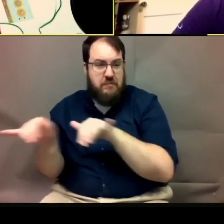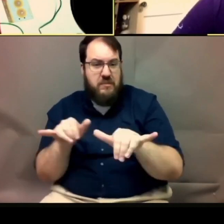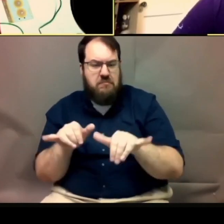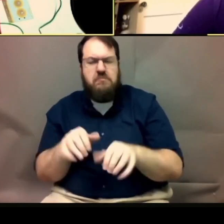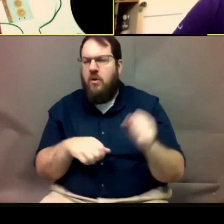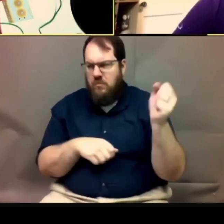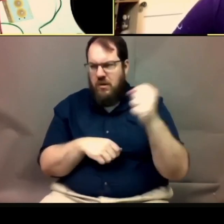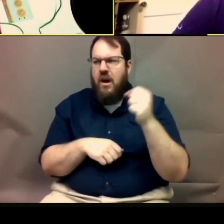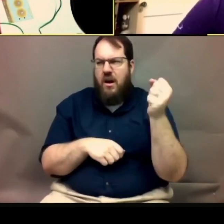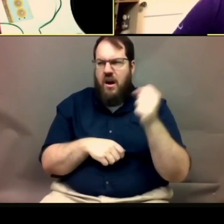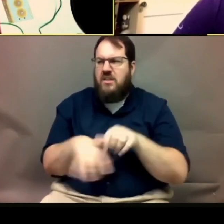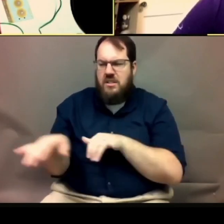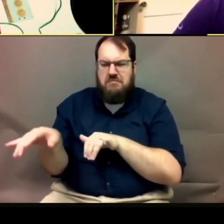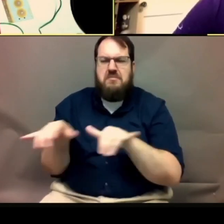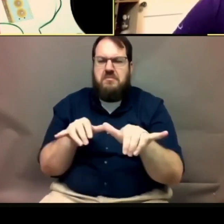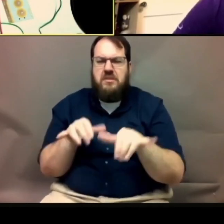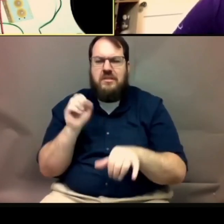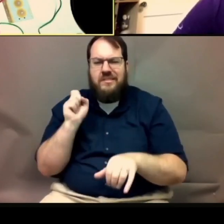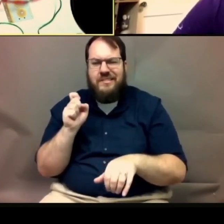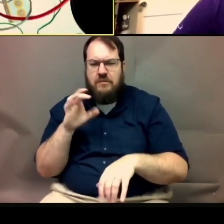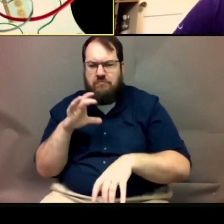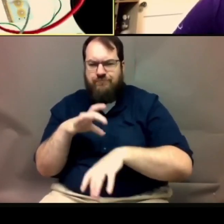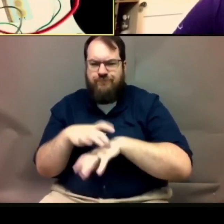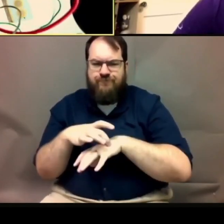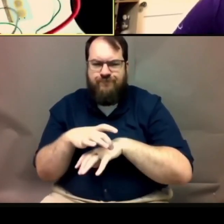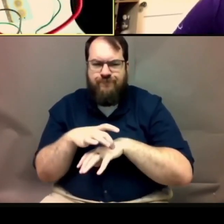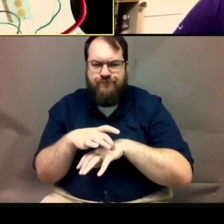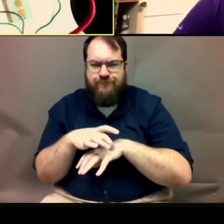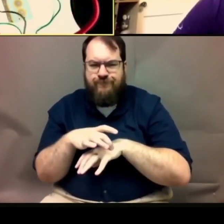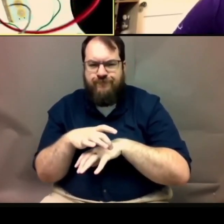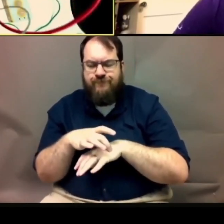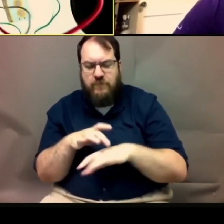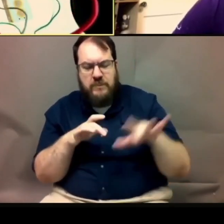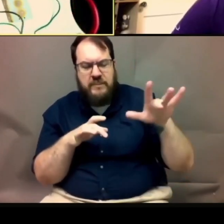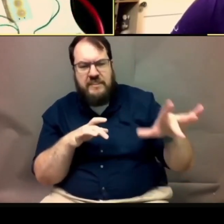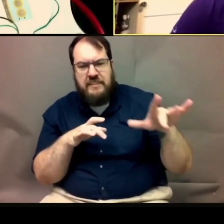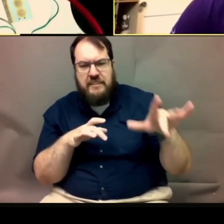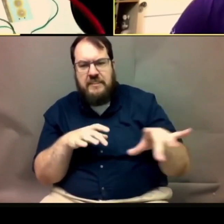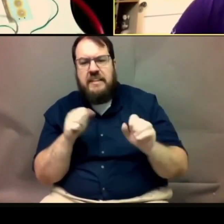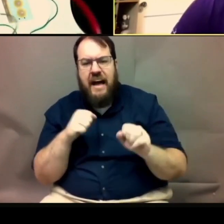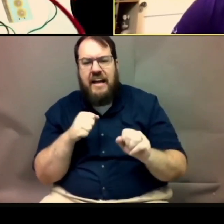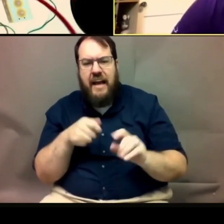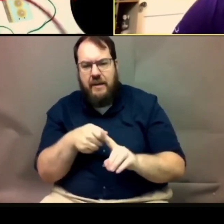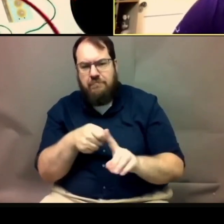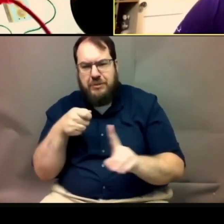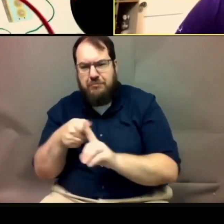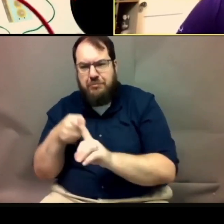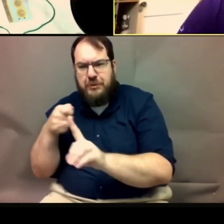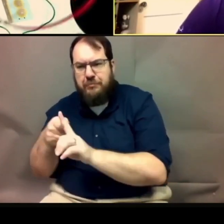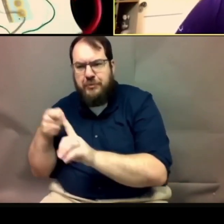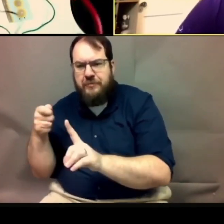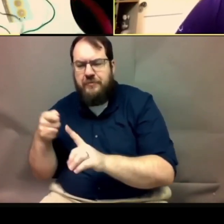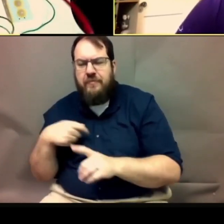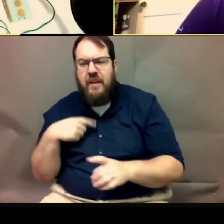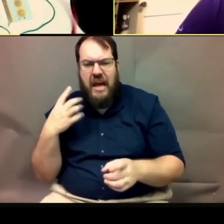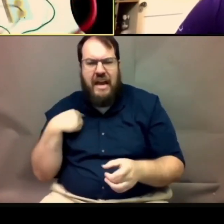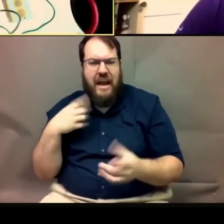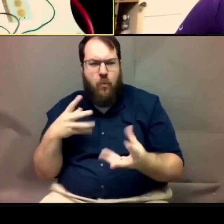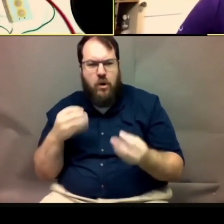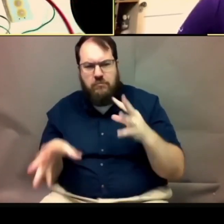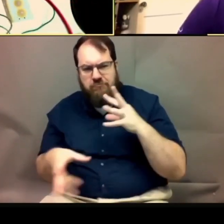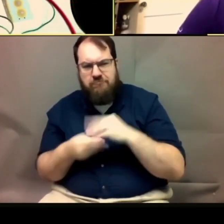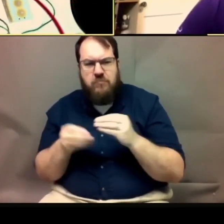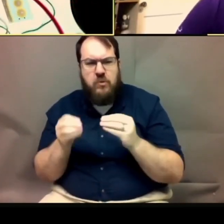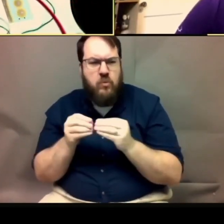acho que estão perguntando se trabalho em qualquer se é igual em tudo quanto é lugar sim é eu posso desplugar isso aqui tudo por